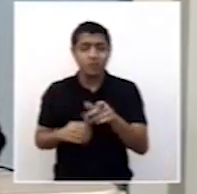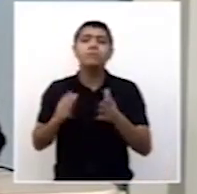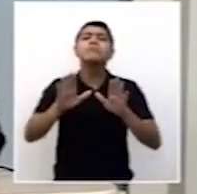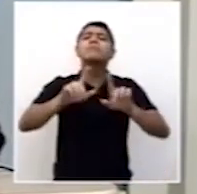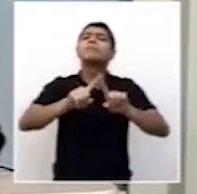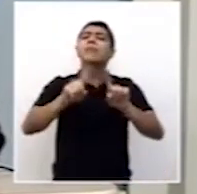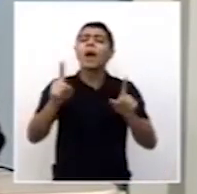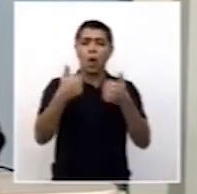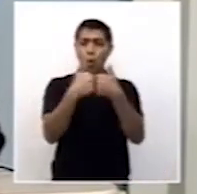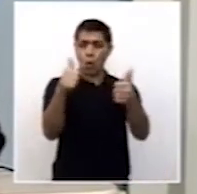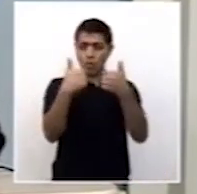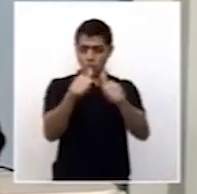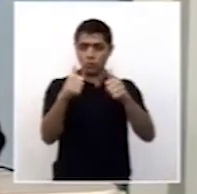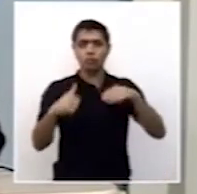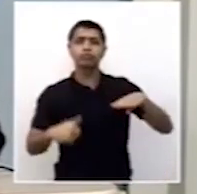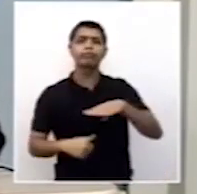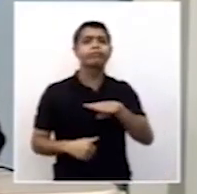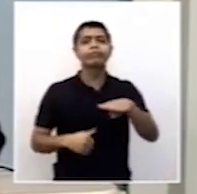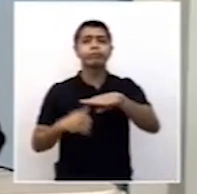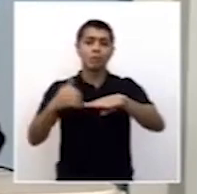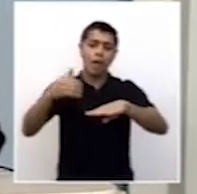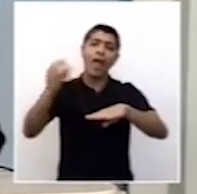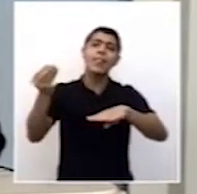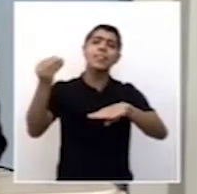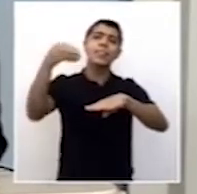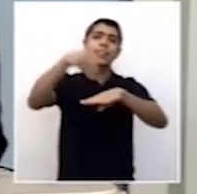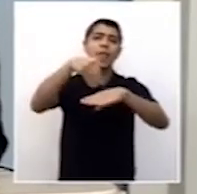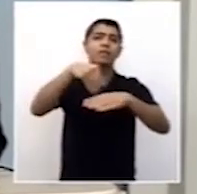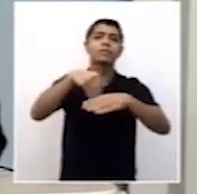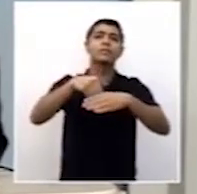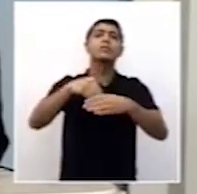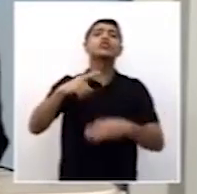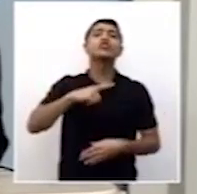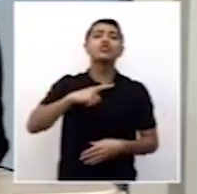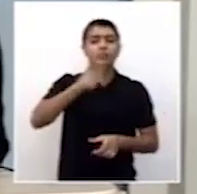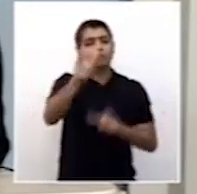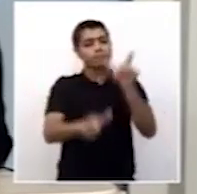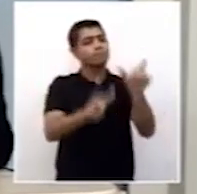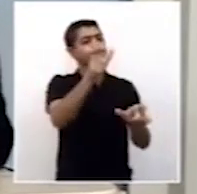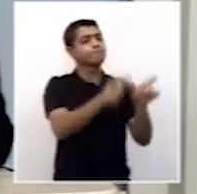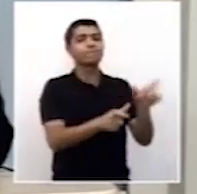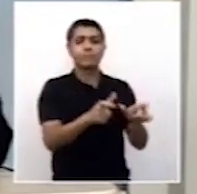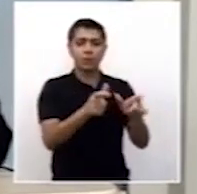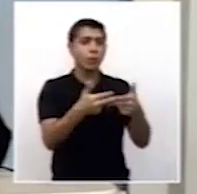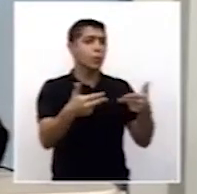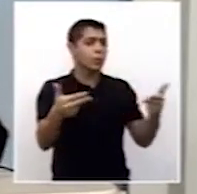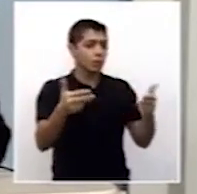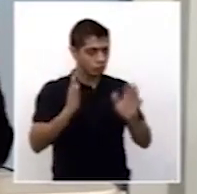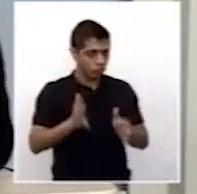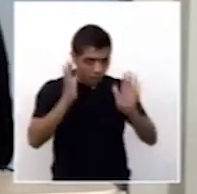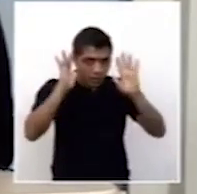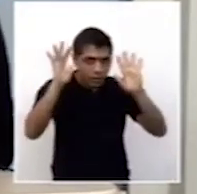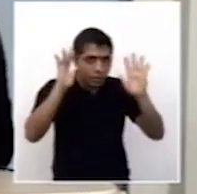ali dentro daquele ônibus? Certo? Então, vou contar uma história.